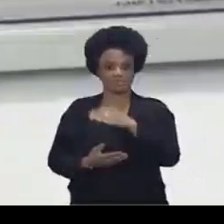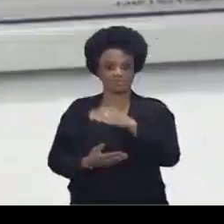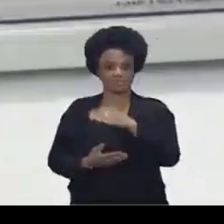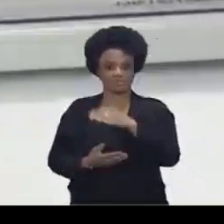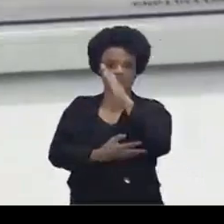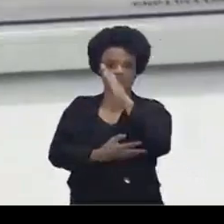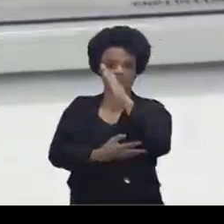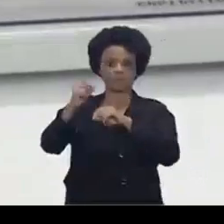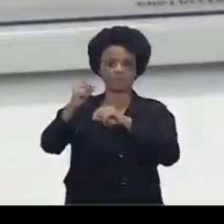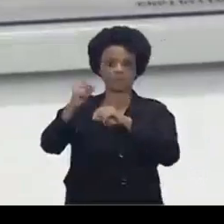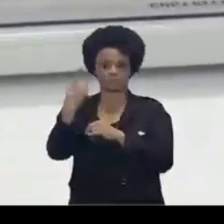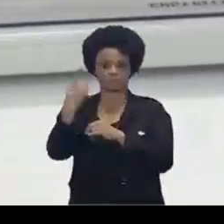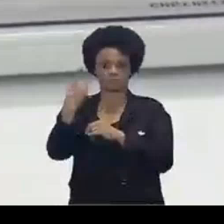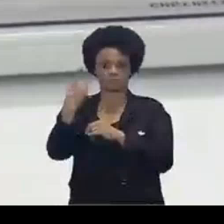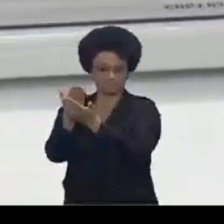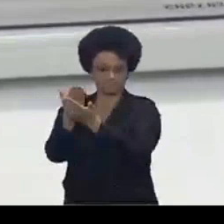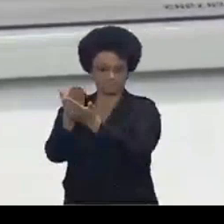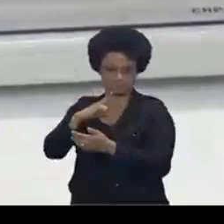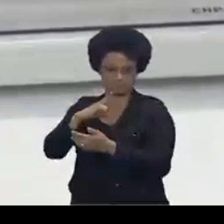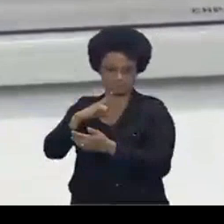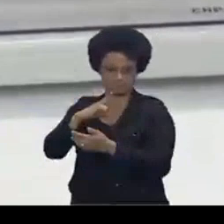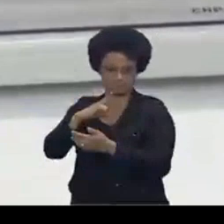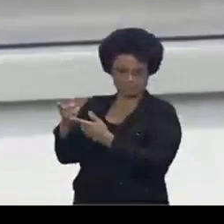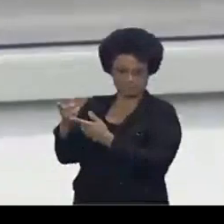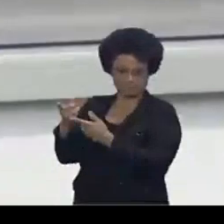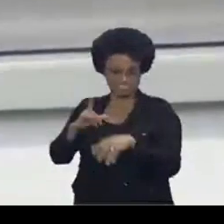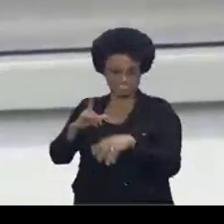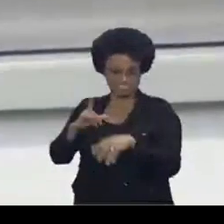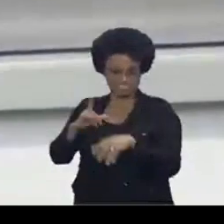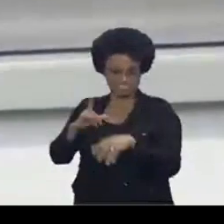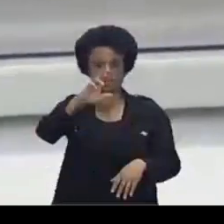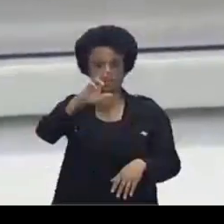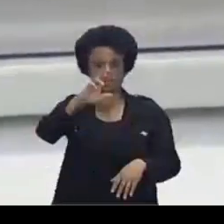roteiro de estudo pediu, né? Então eu vou colocar aqui 10 graus.